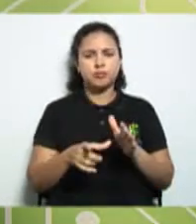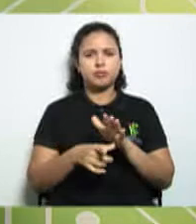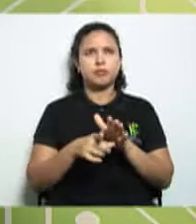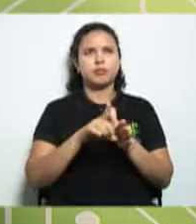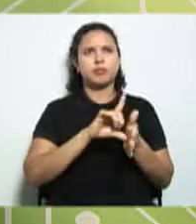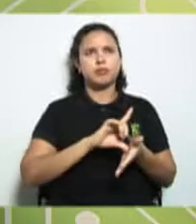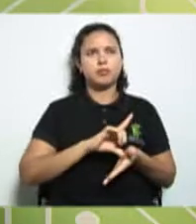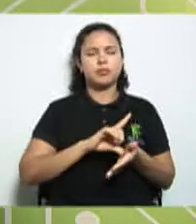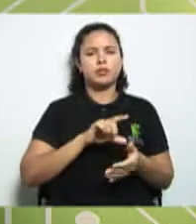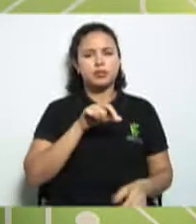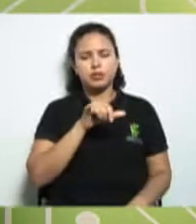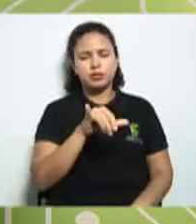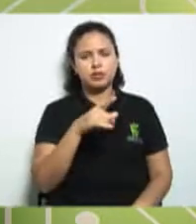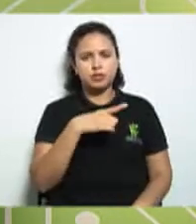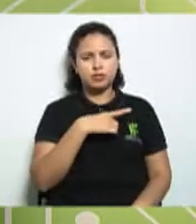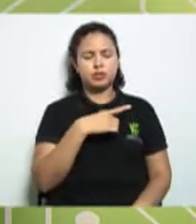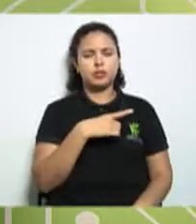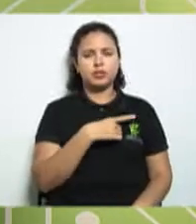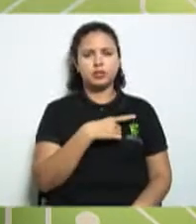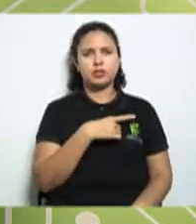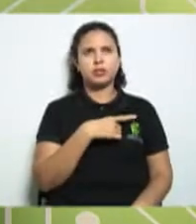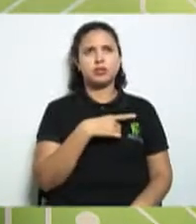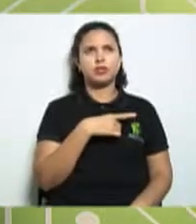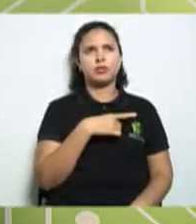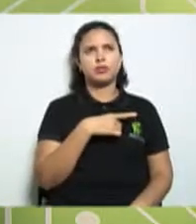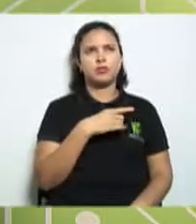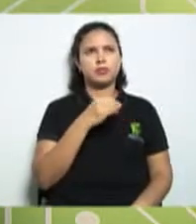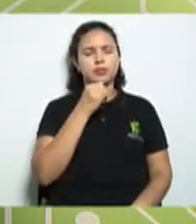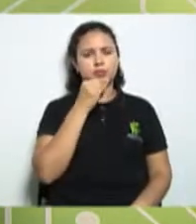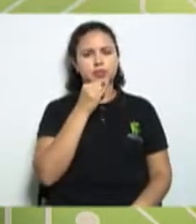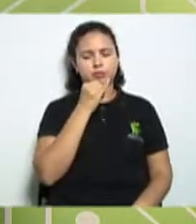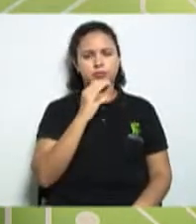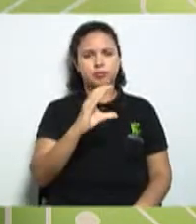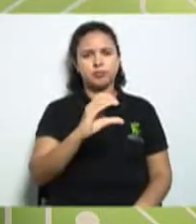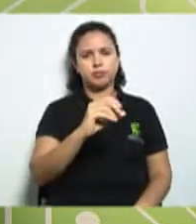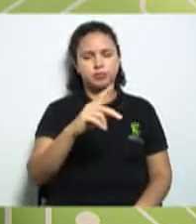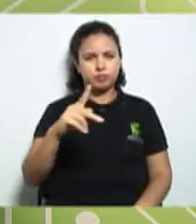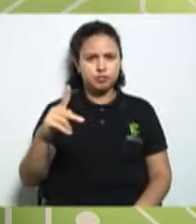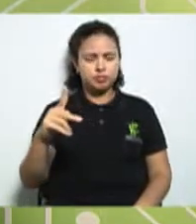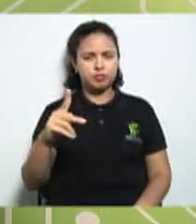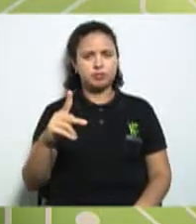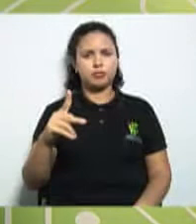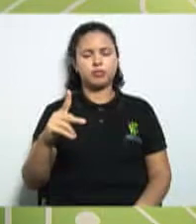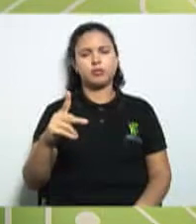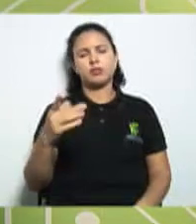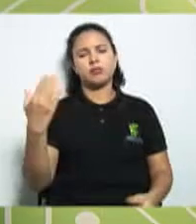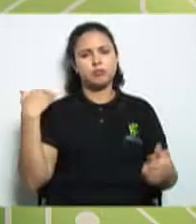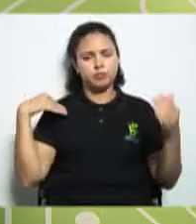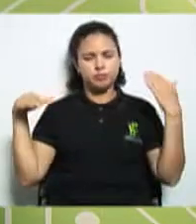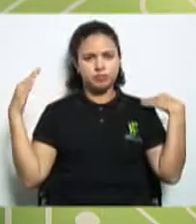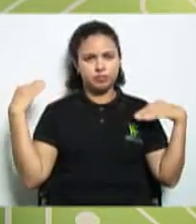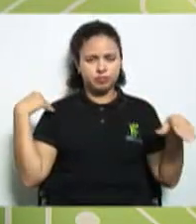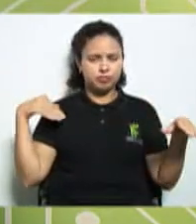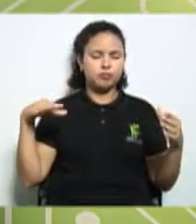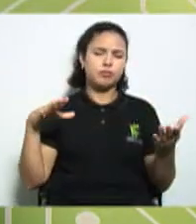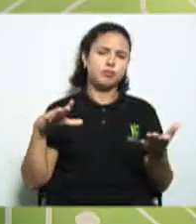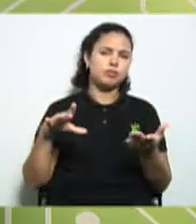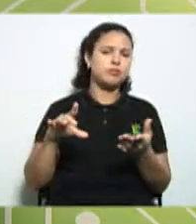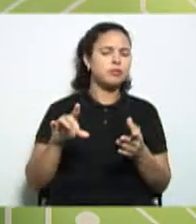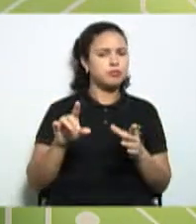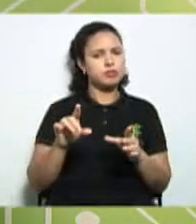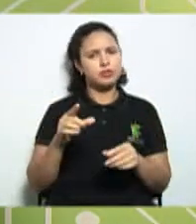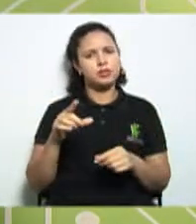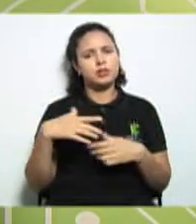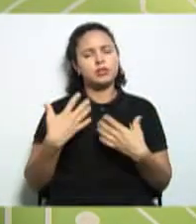que se eu tenho, né, vamos supor, uma cooperativa, montei lá, de lazer e turismo, então eu